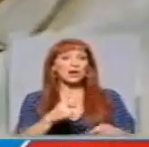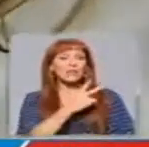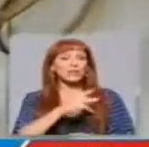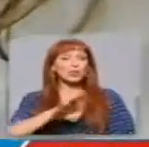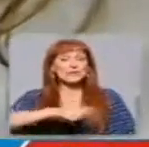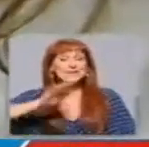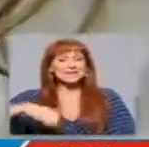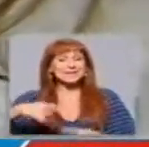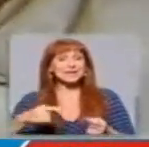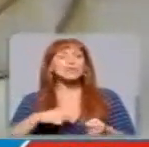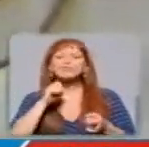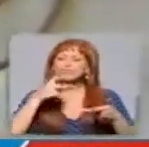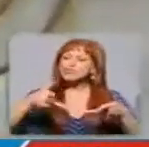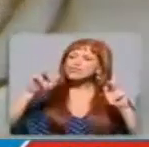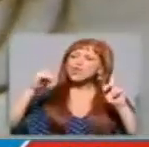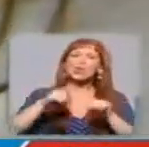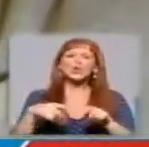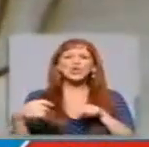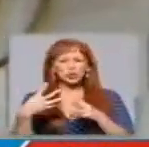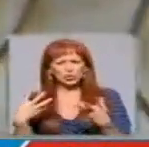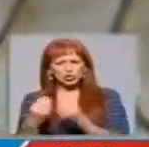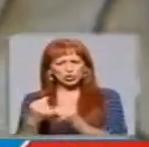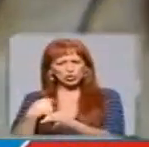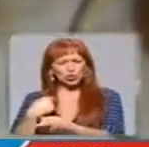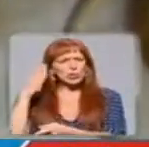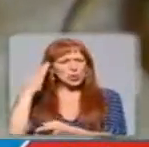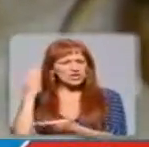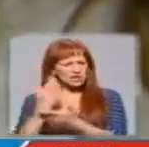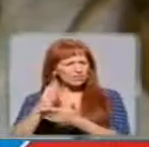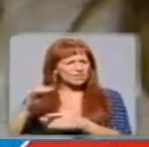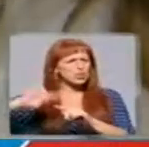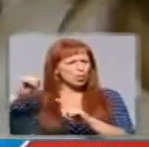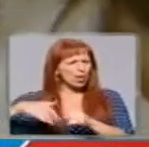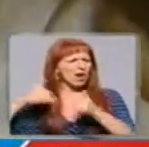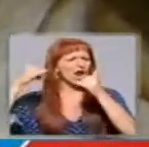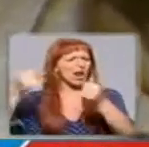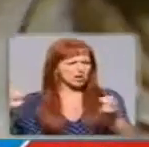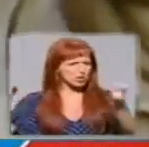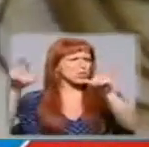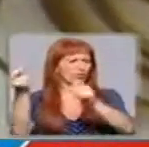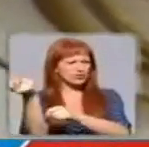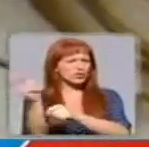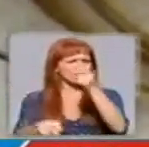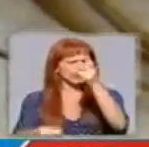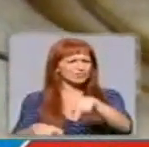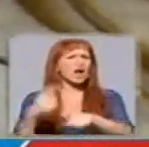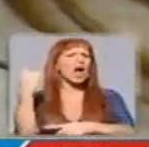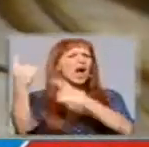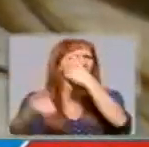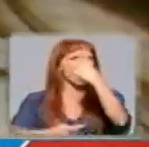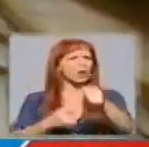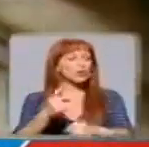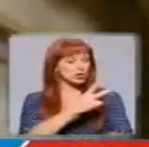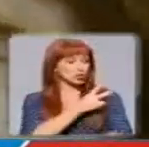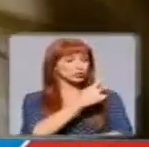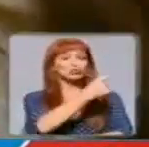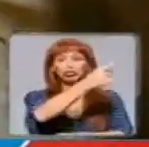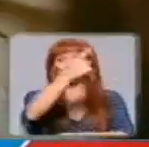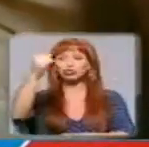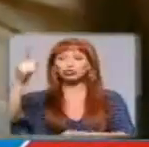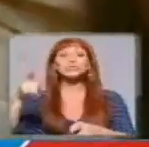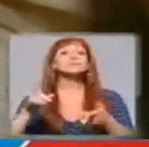estivesse disponível para discutir conosco e eu penso que a partir do próximo ano teremos novidades e Já teremos algumas Universidades